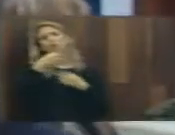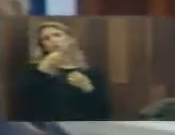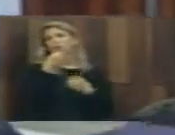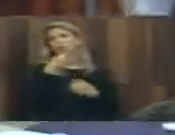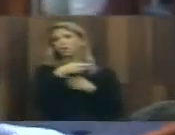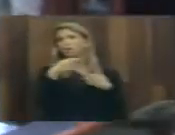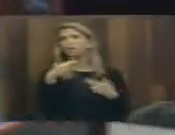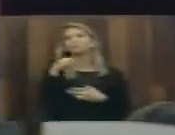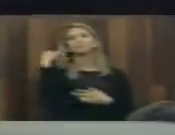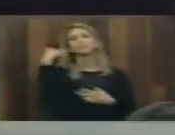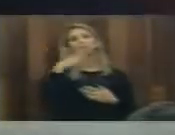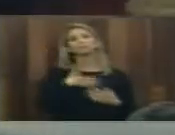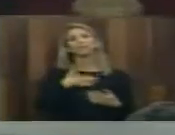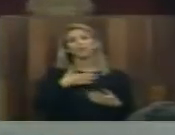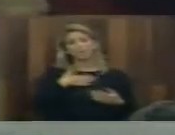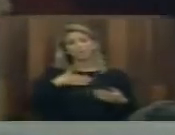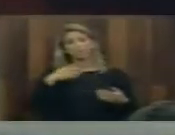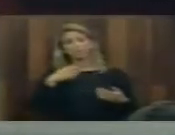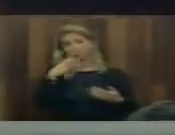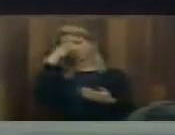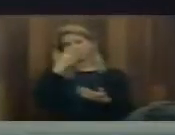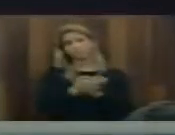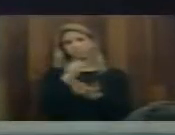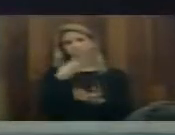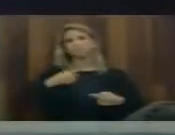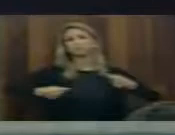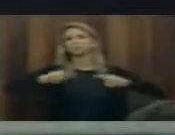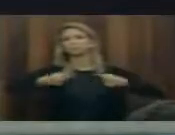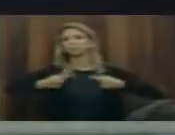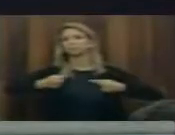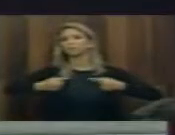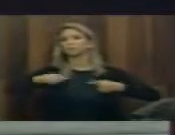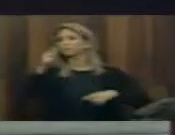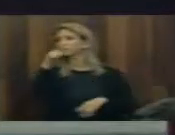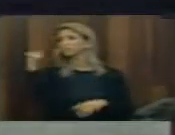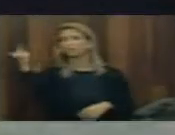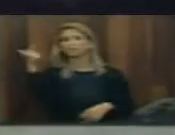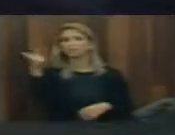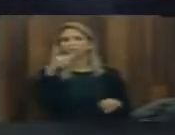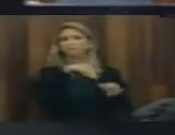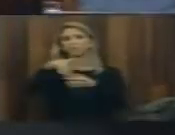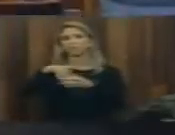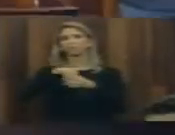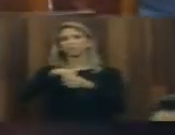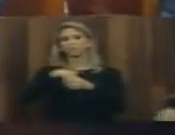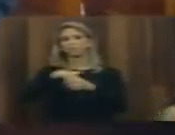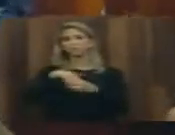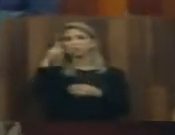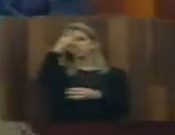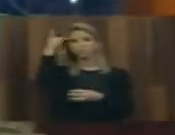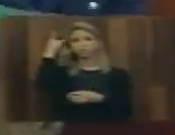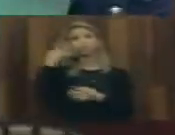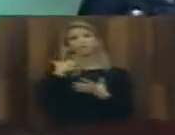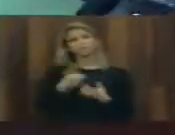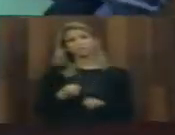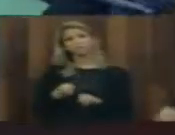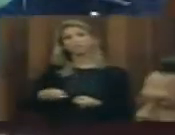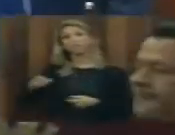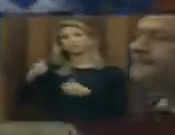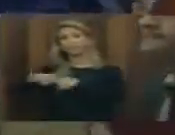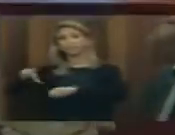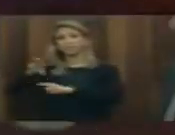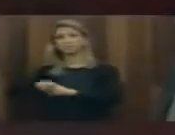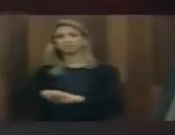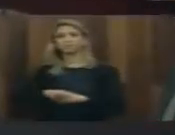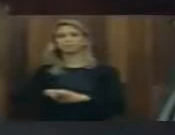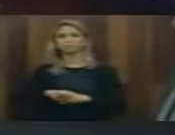né? Continua em discussão. Não havendo ninguém queira discutir, em votação, os favoráveis permaneçam como estão.